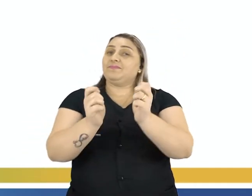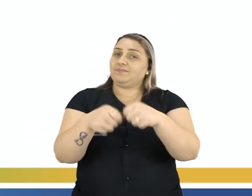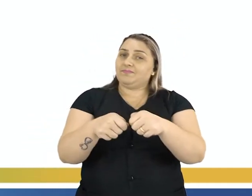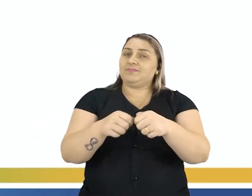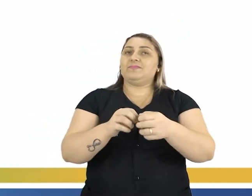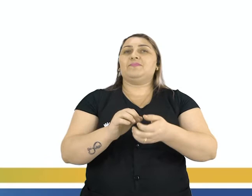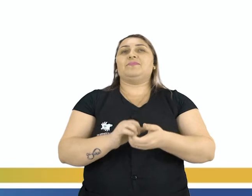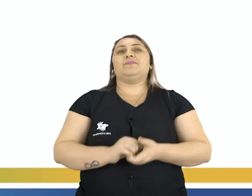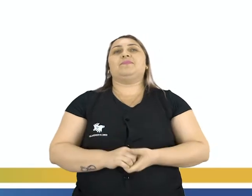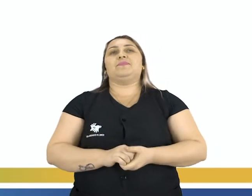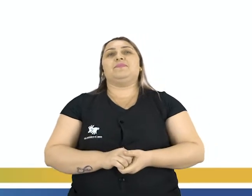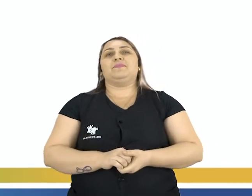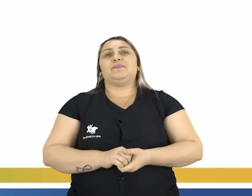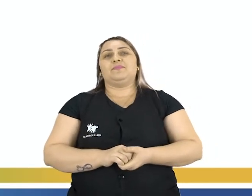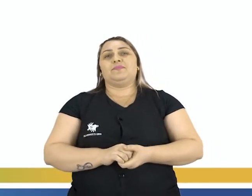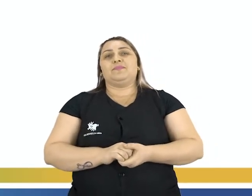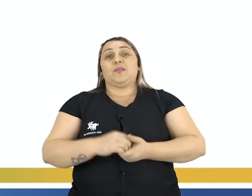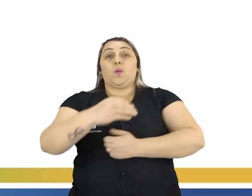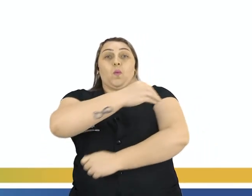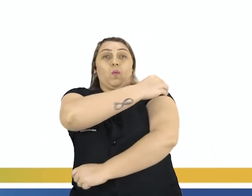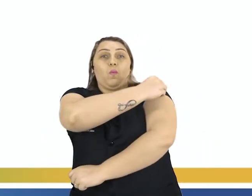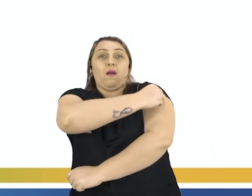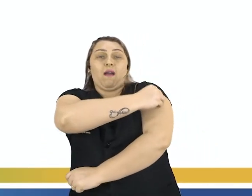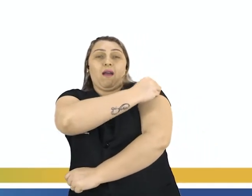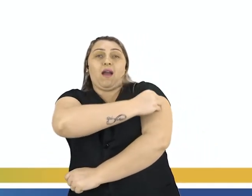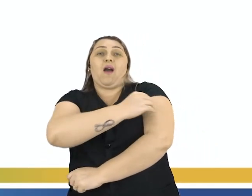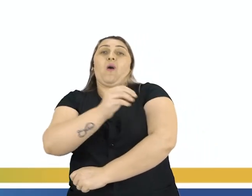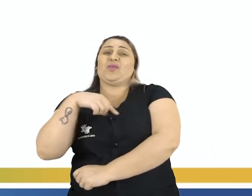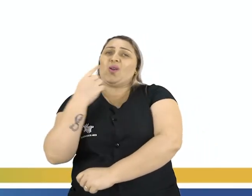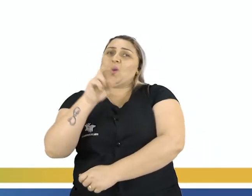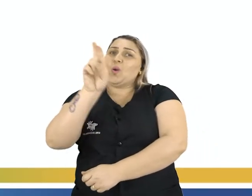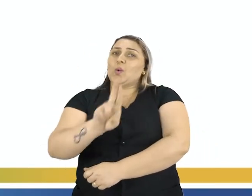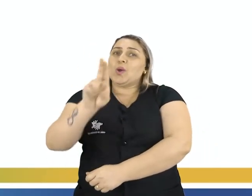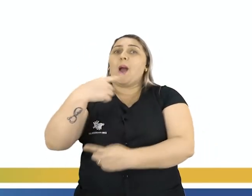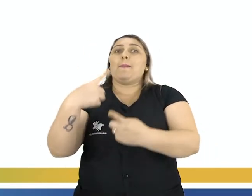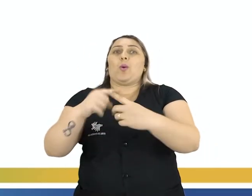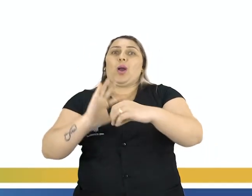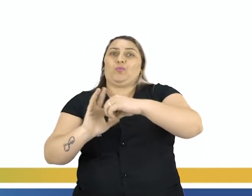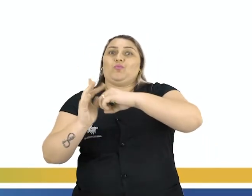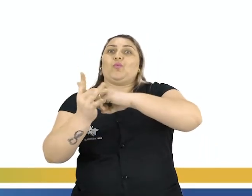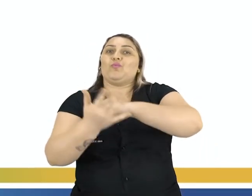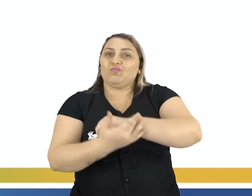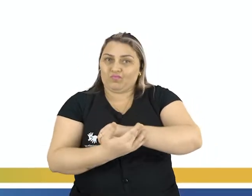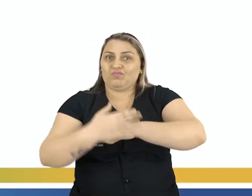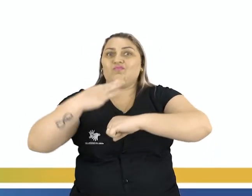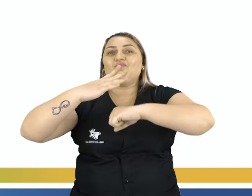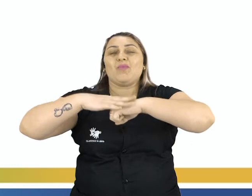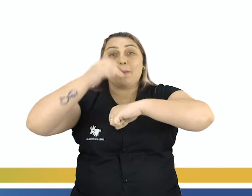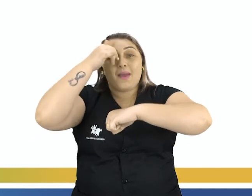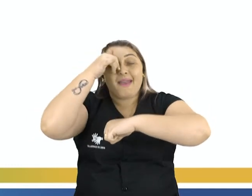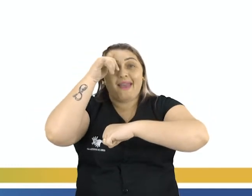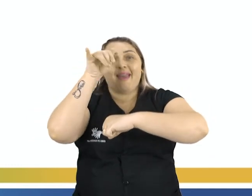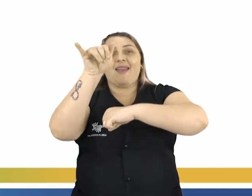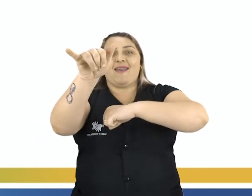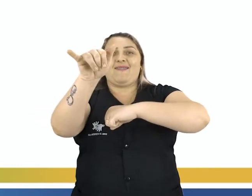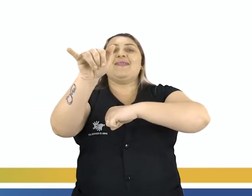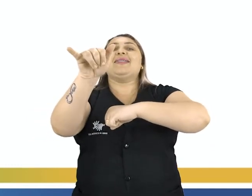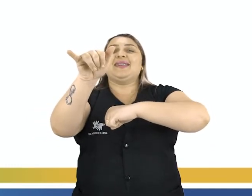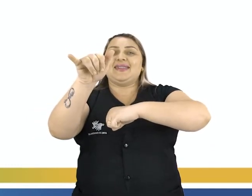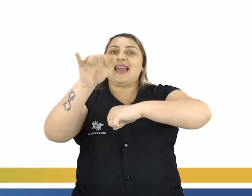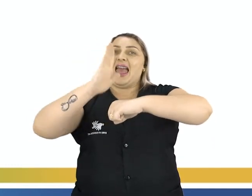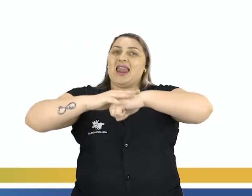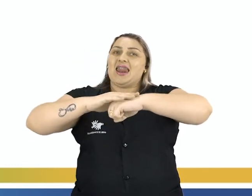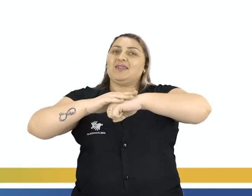capacidade. O álcool que nós estamos utilizando muito, né, para nós higienizarmos as